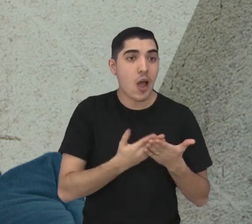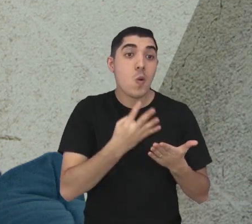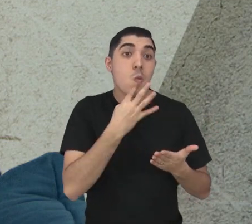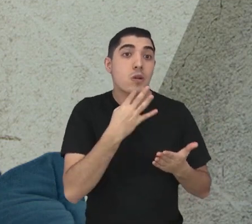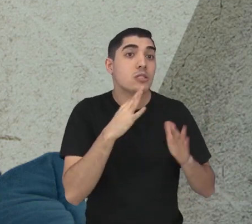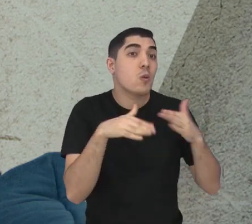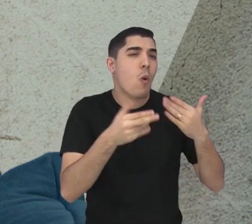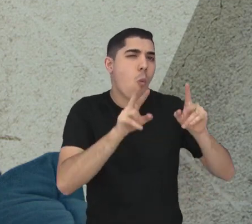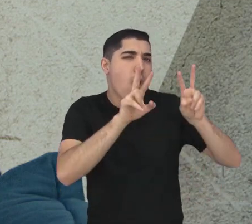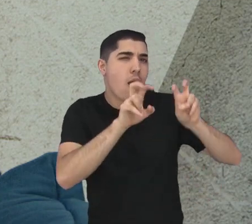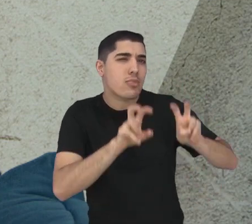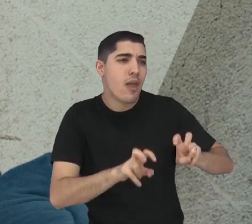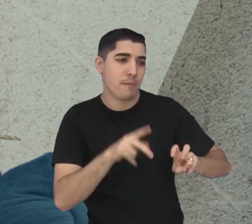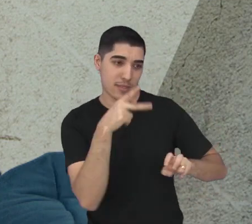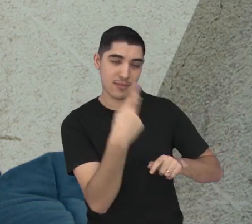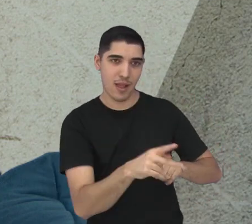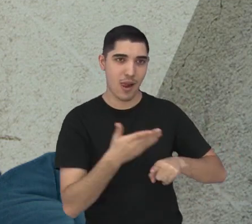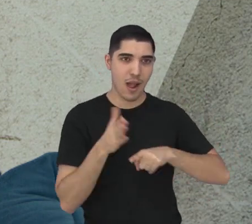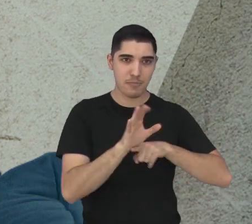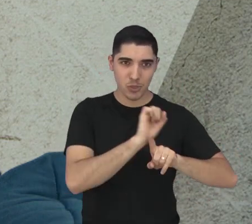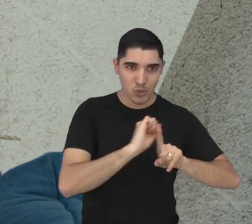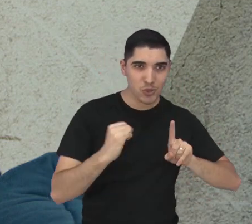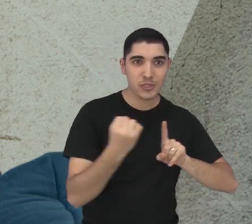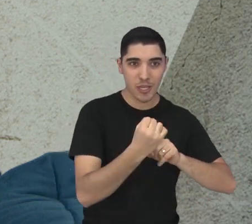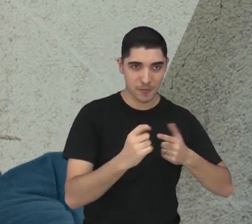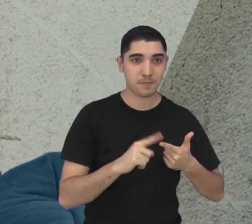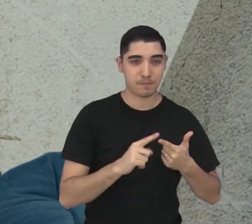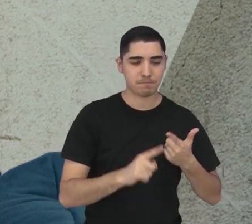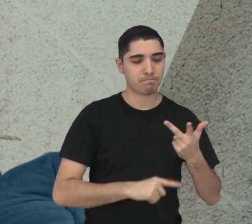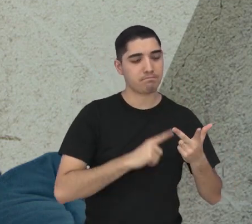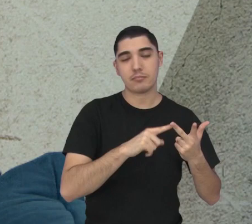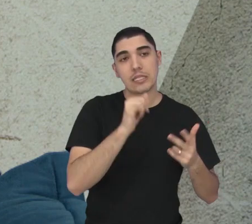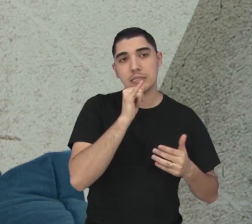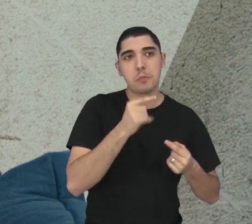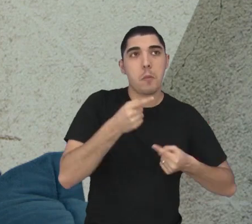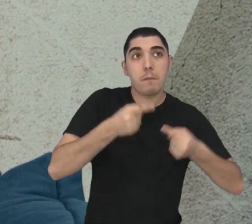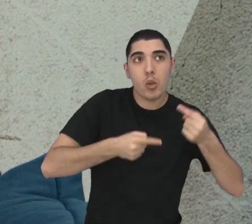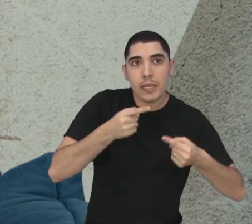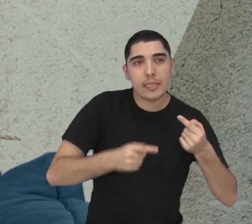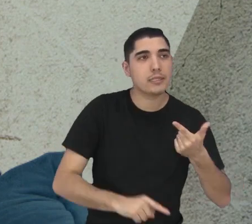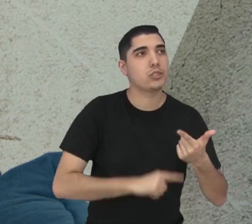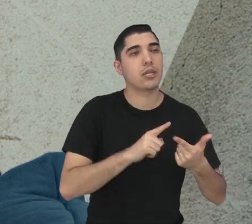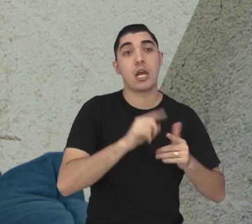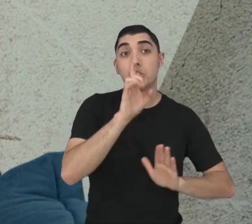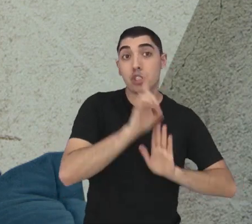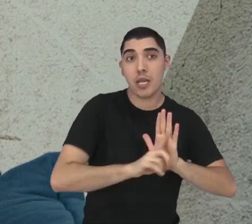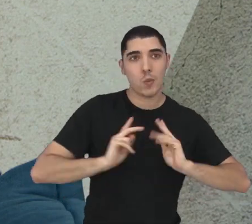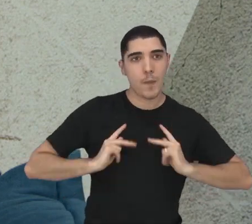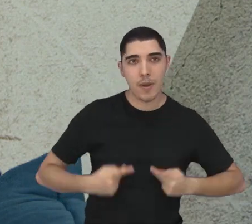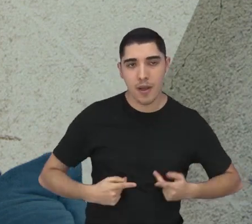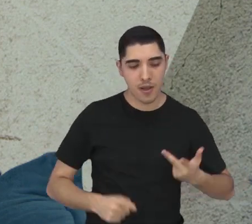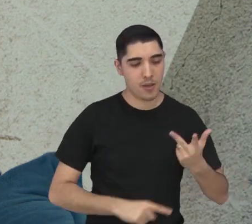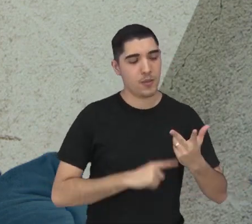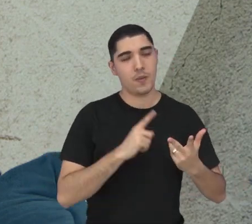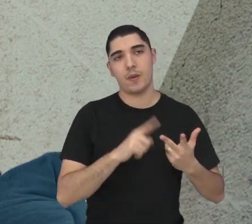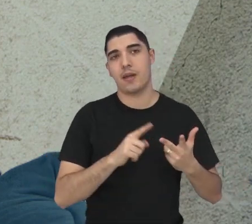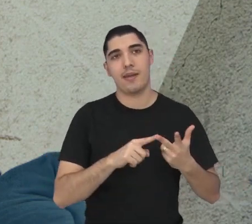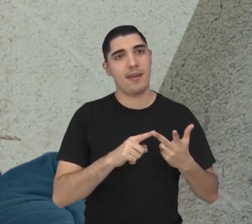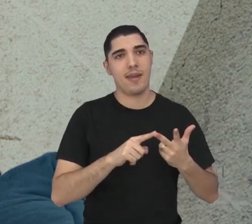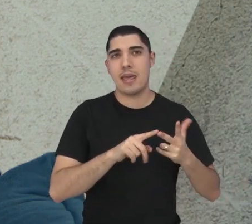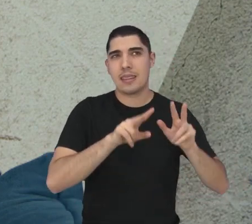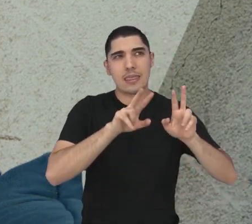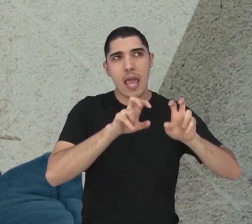assuntos que a profissão clama, né? Precisa. Então, política, né, direitos